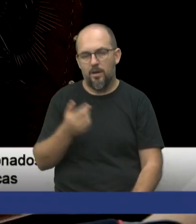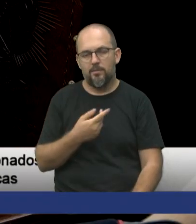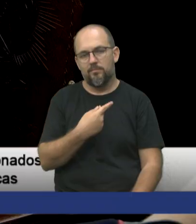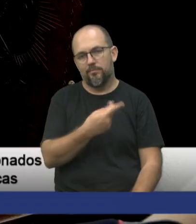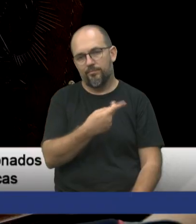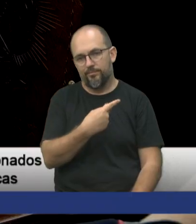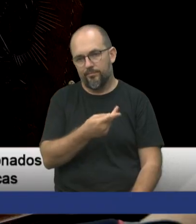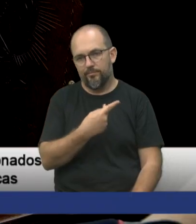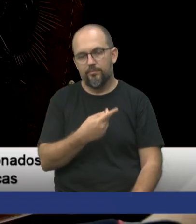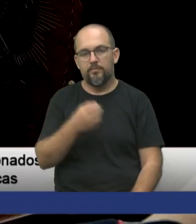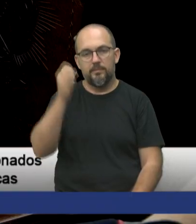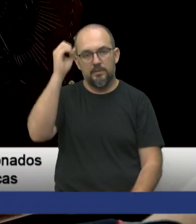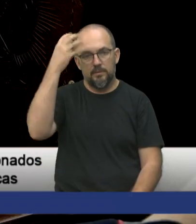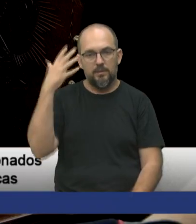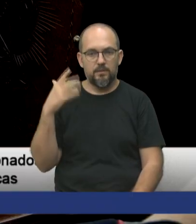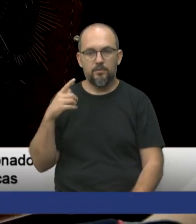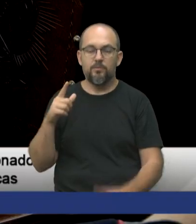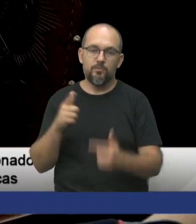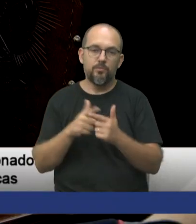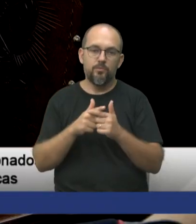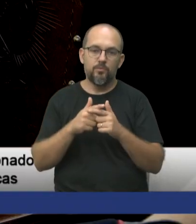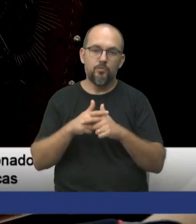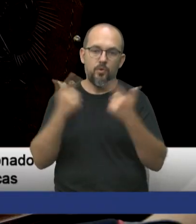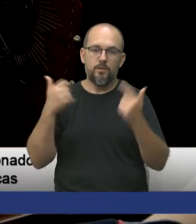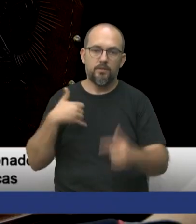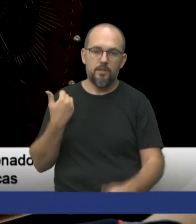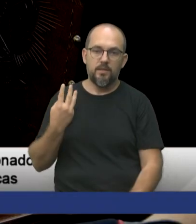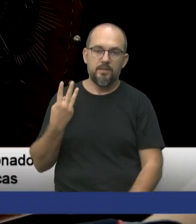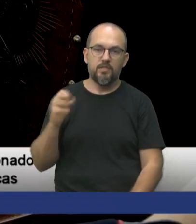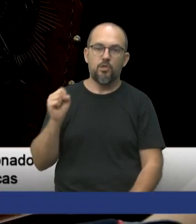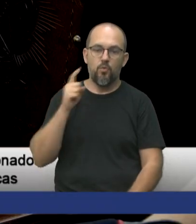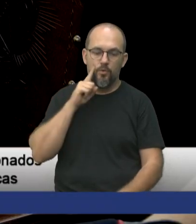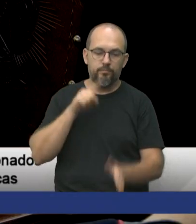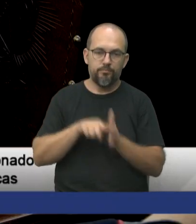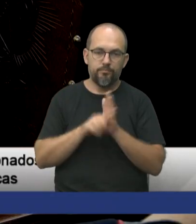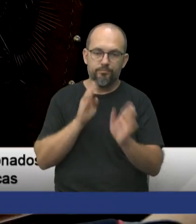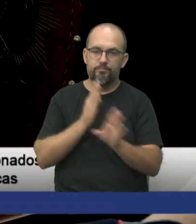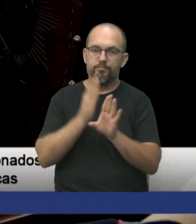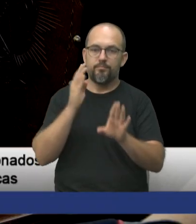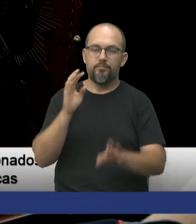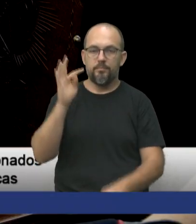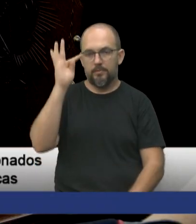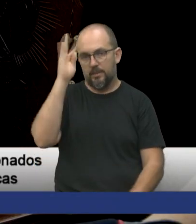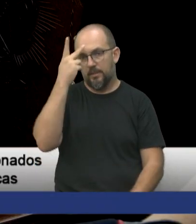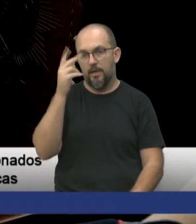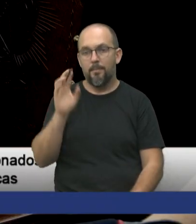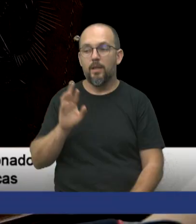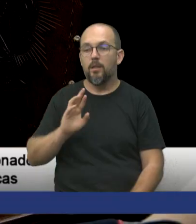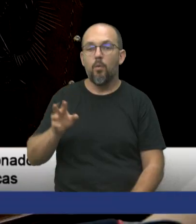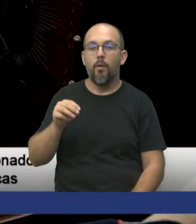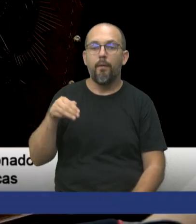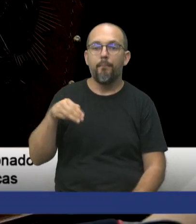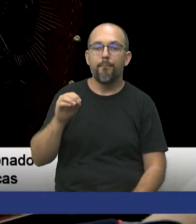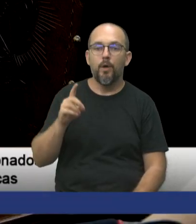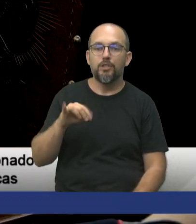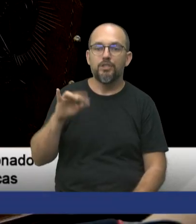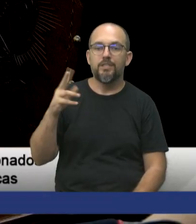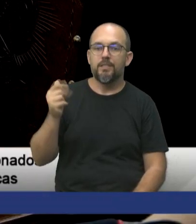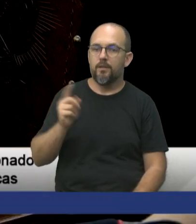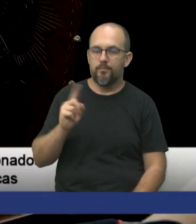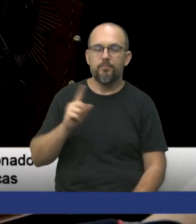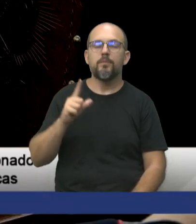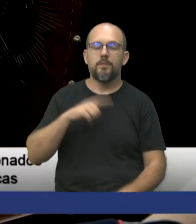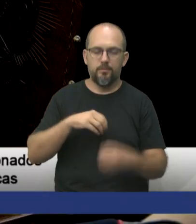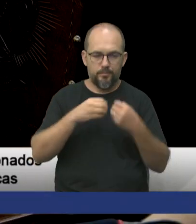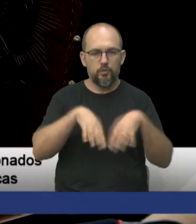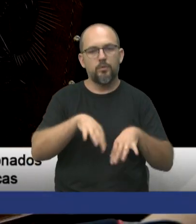Daniela somos, assim, privilegiadas, e eu com 38 anos fui diagnosticada. Mas não o TDAH modinha, o TDAH que traz prejuízo.